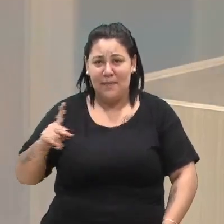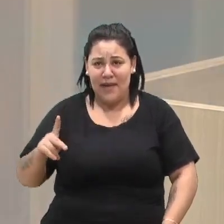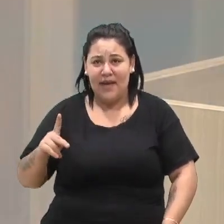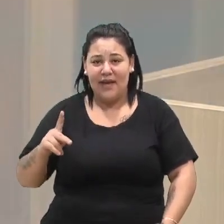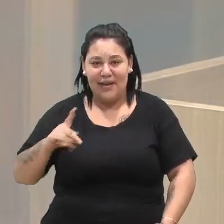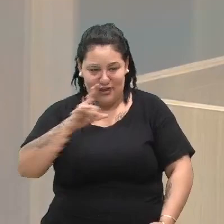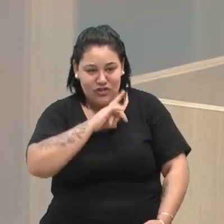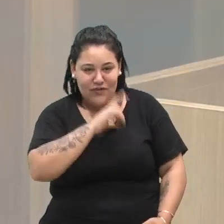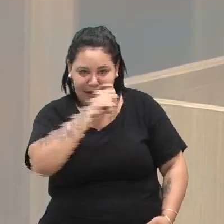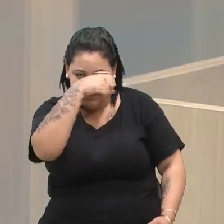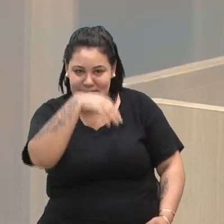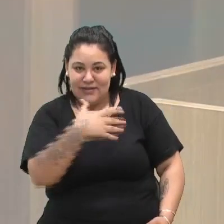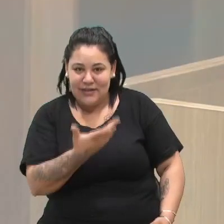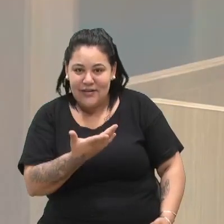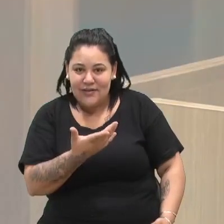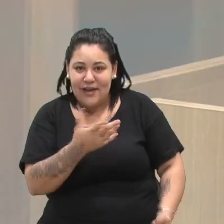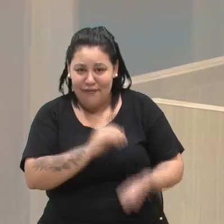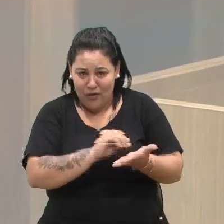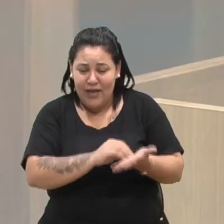luz há 7 dias?